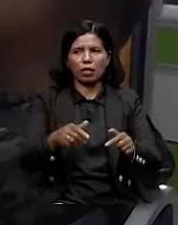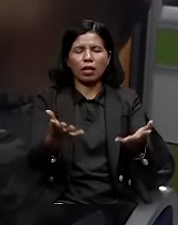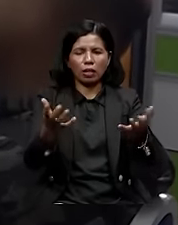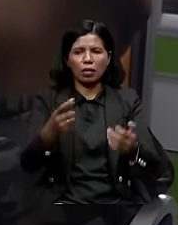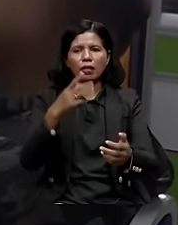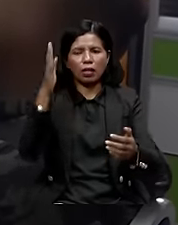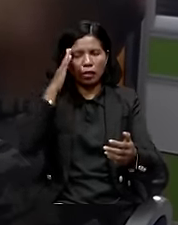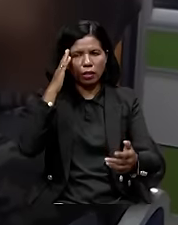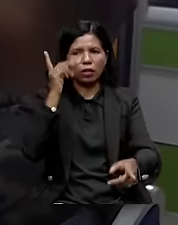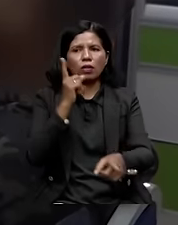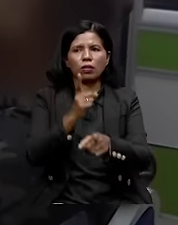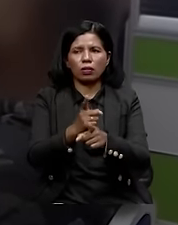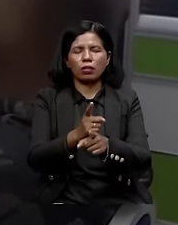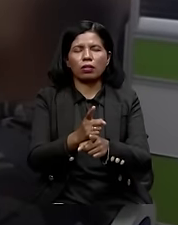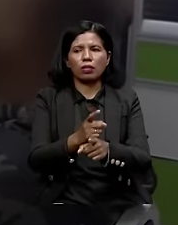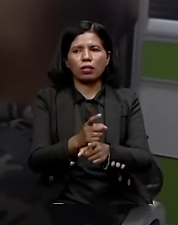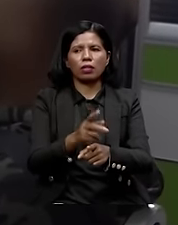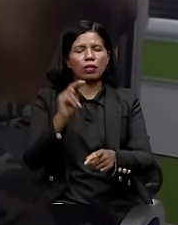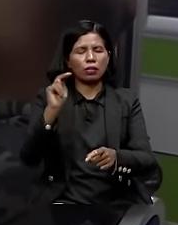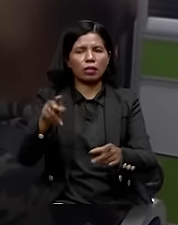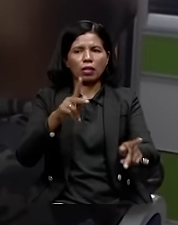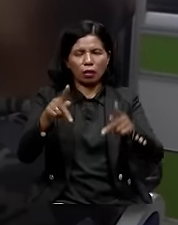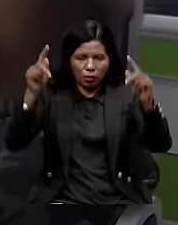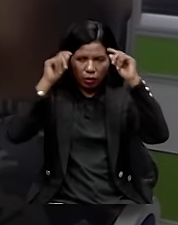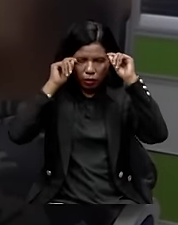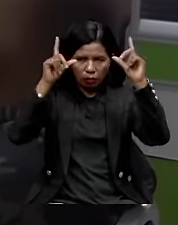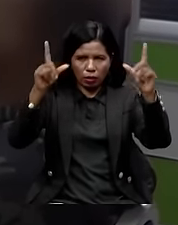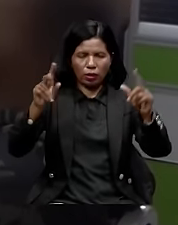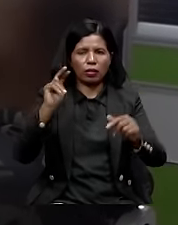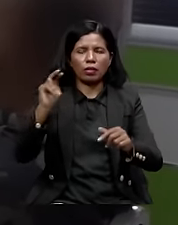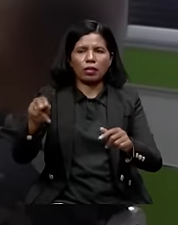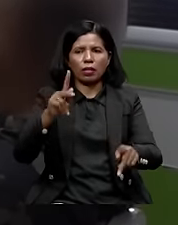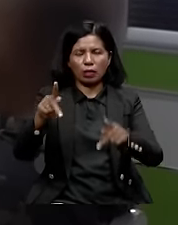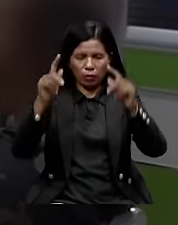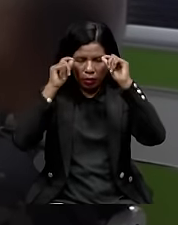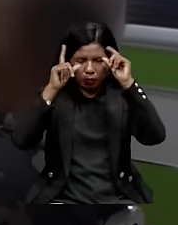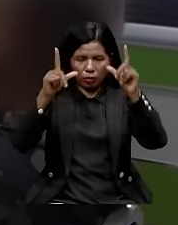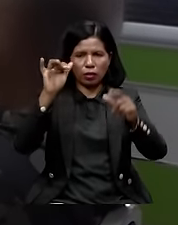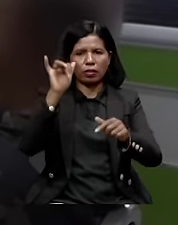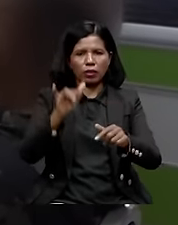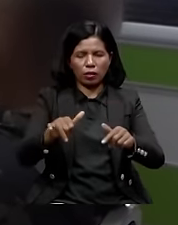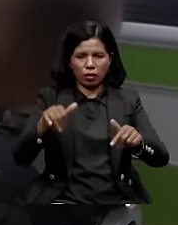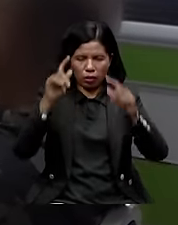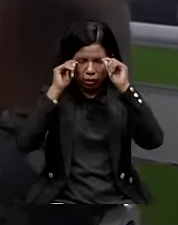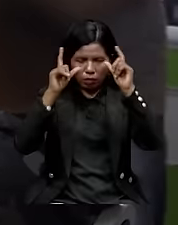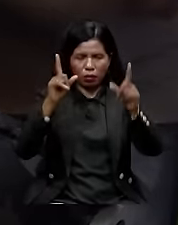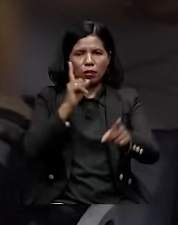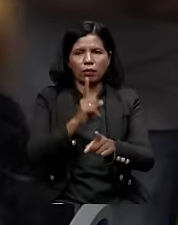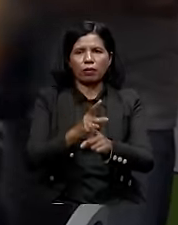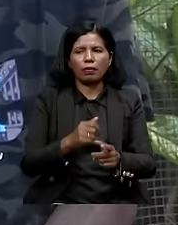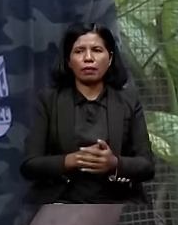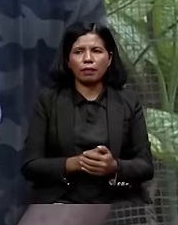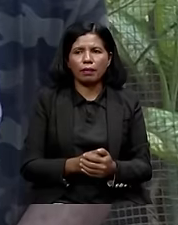hatene certeza los tuni nia Sidadaun Timor nia ema Timoroa ne behelarune iha Timor ne kala.